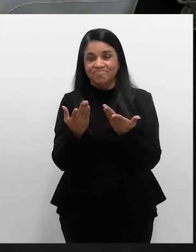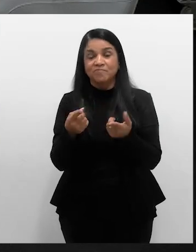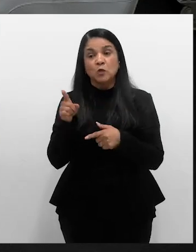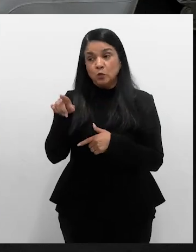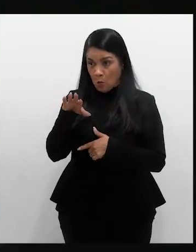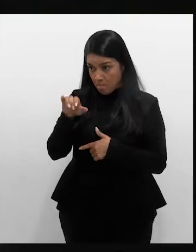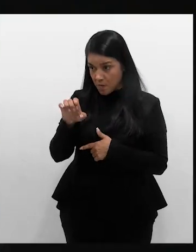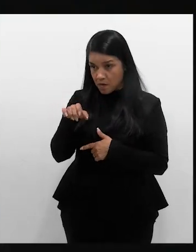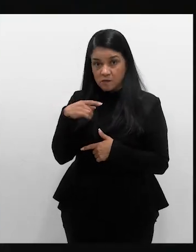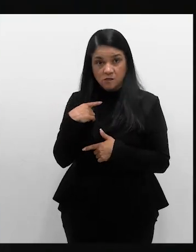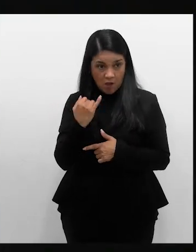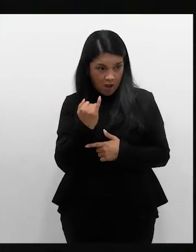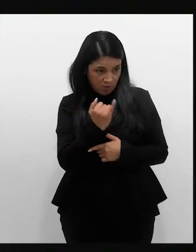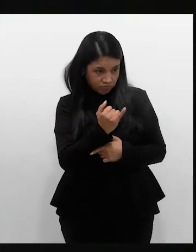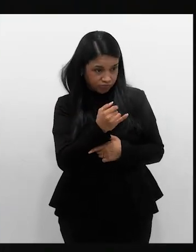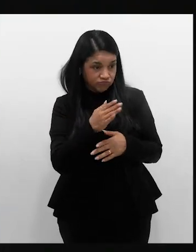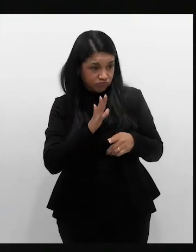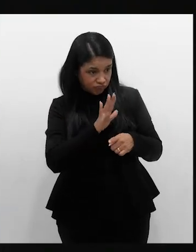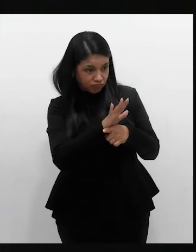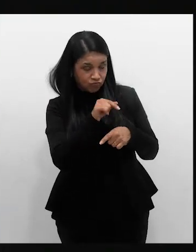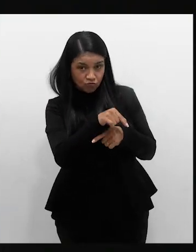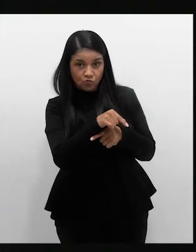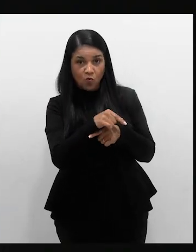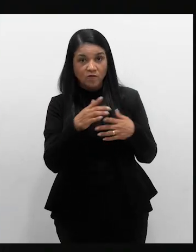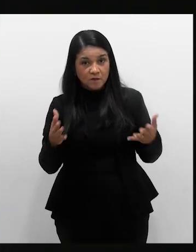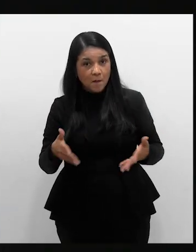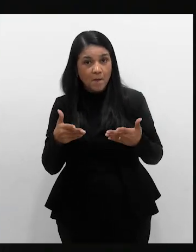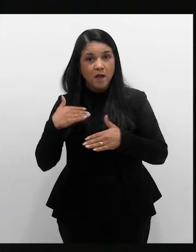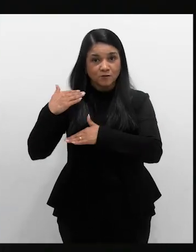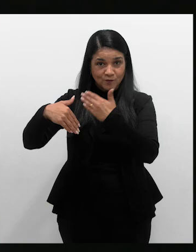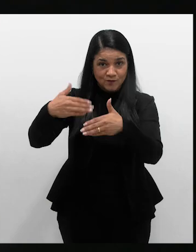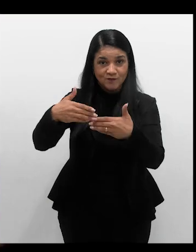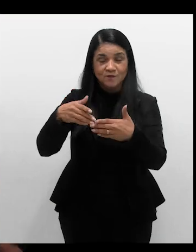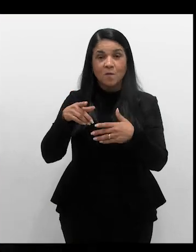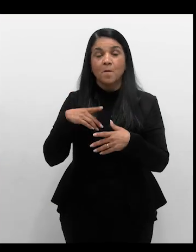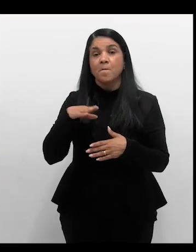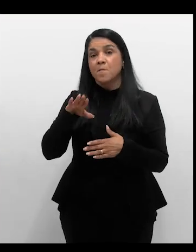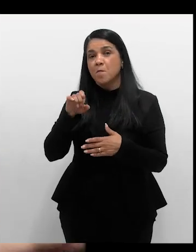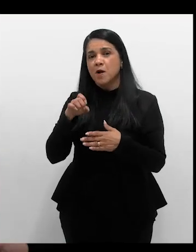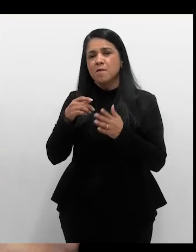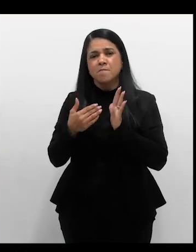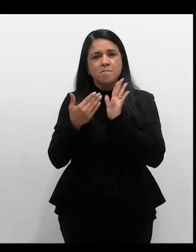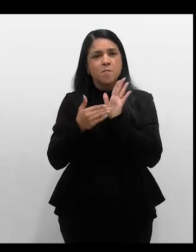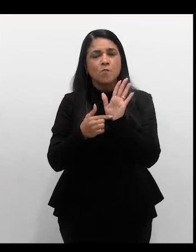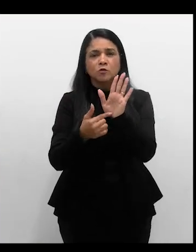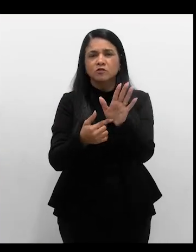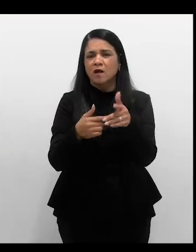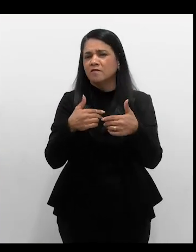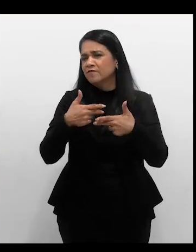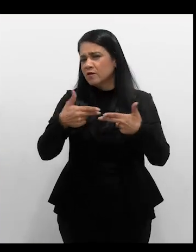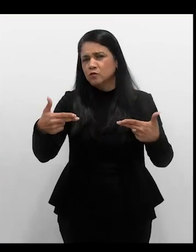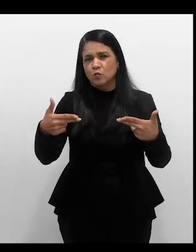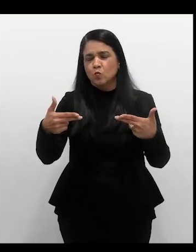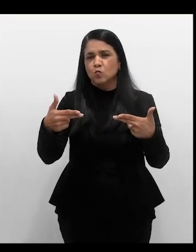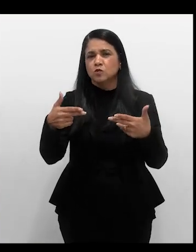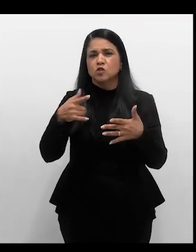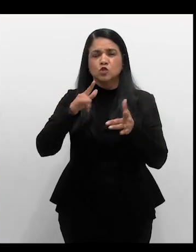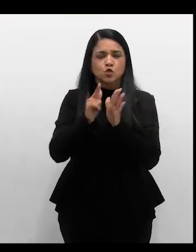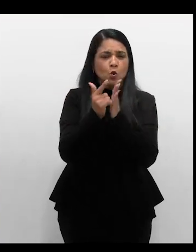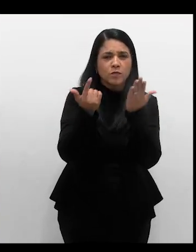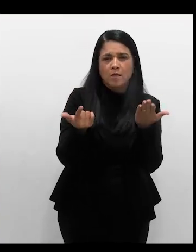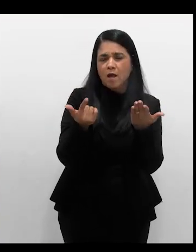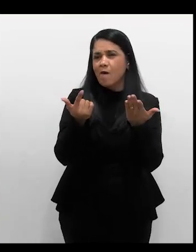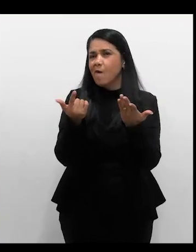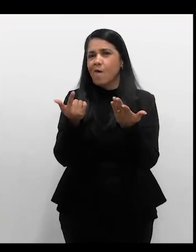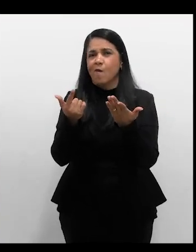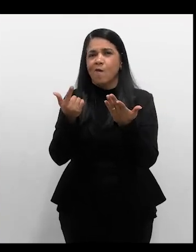mãe te ajudou nesse processo, Nossa, né? Foi ela que te incentivou muito a ler, né? Mamãe lia de seleções do Read Jesus até o jornal